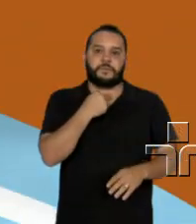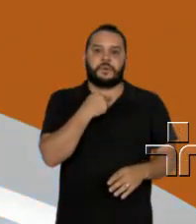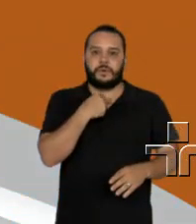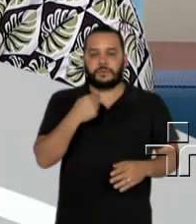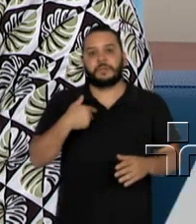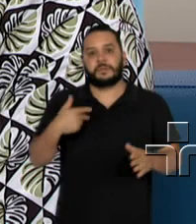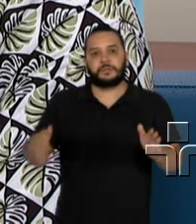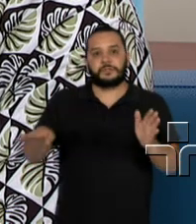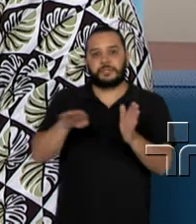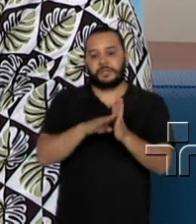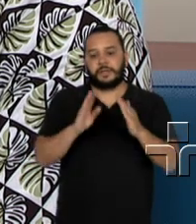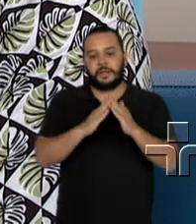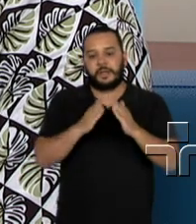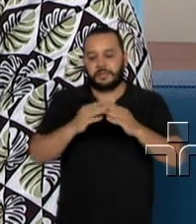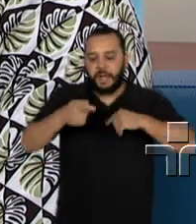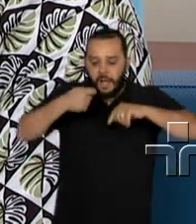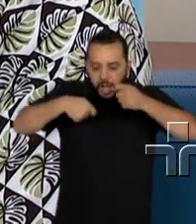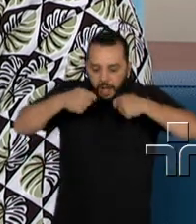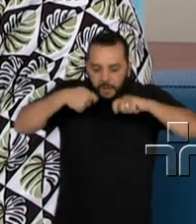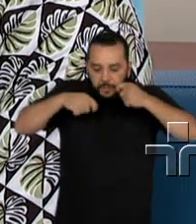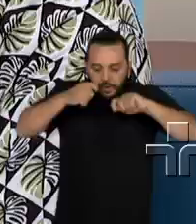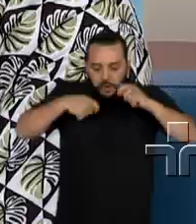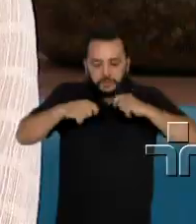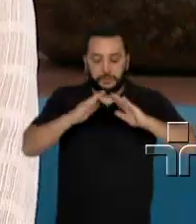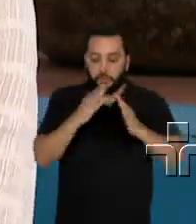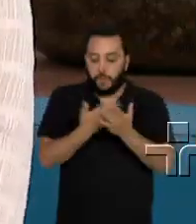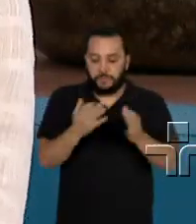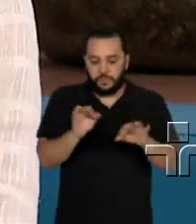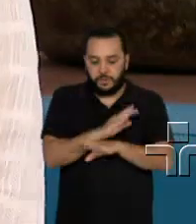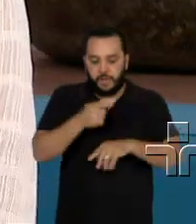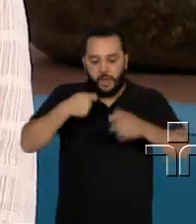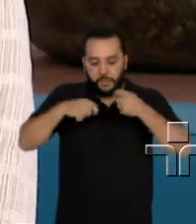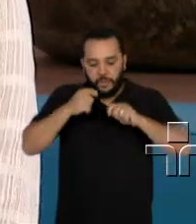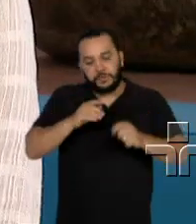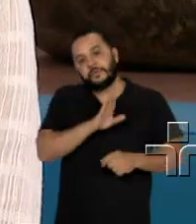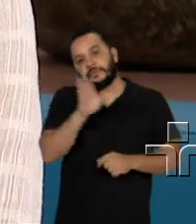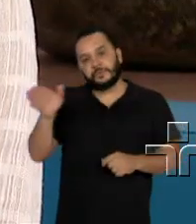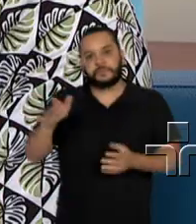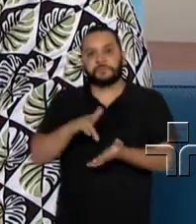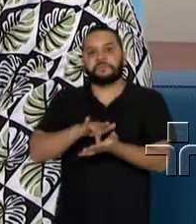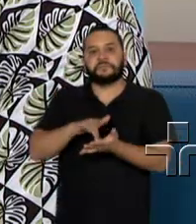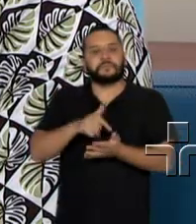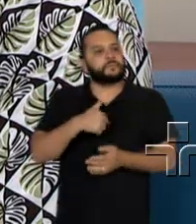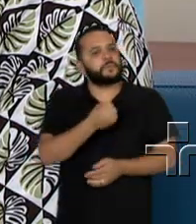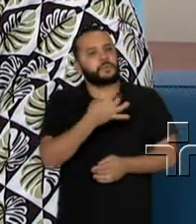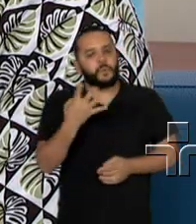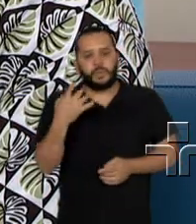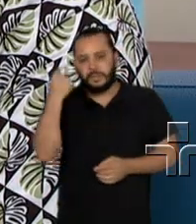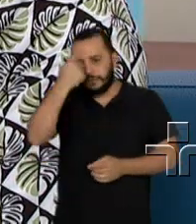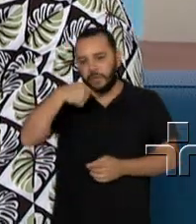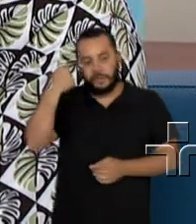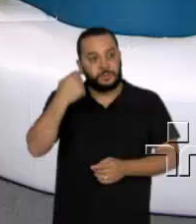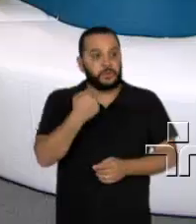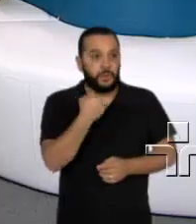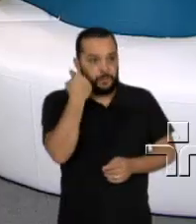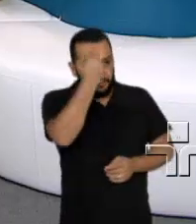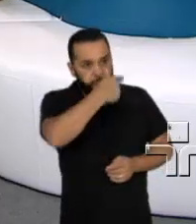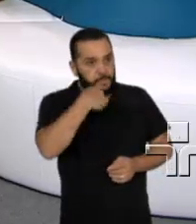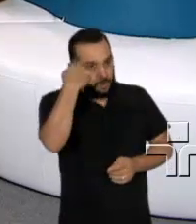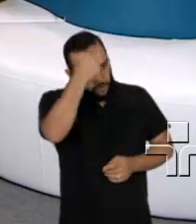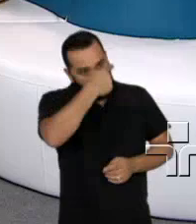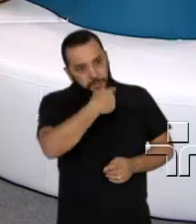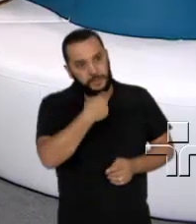da escola mostra a ruiva por uma lei e daí são quantas horas de aulas e tem uma hora antes a